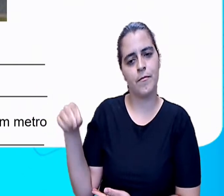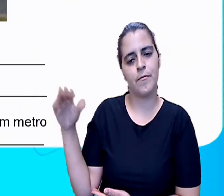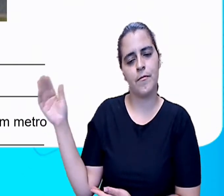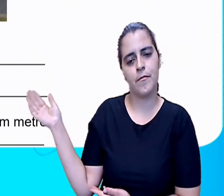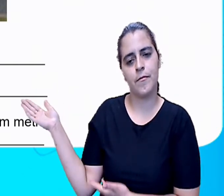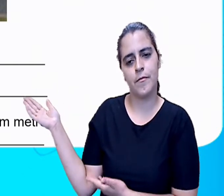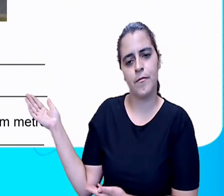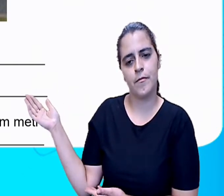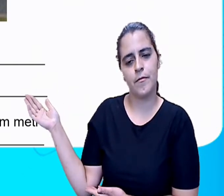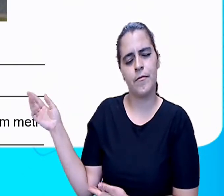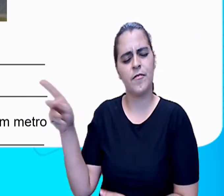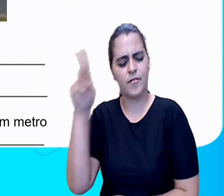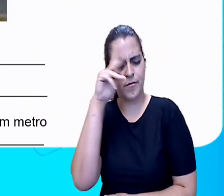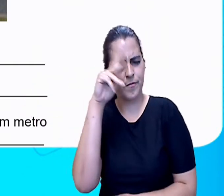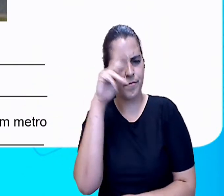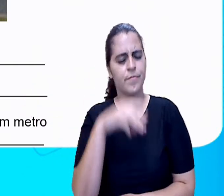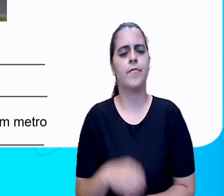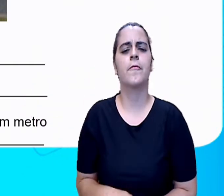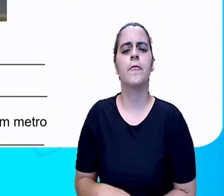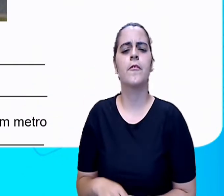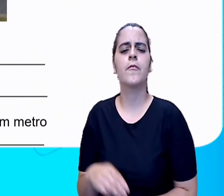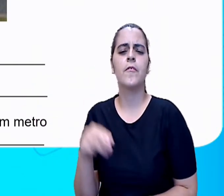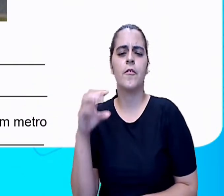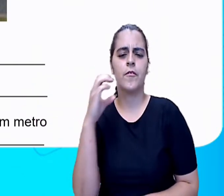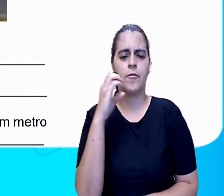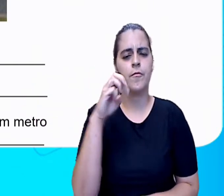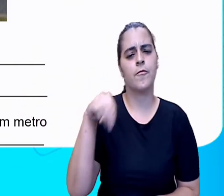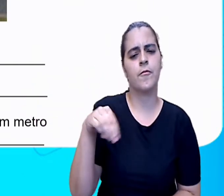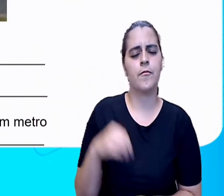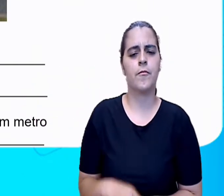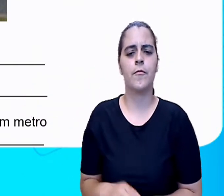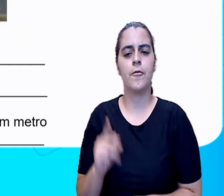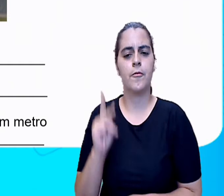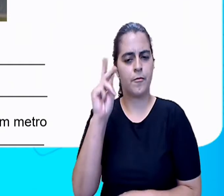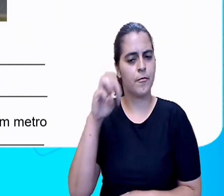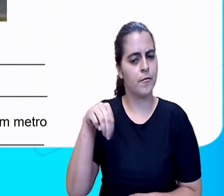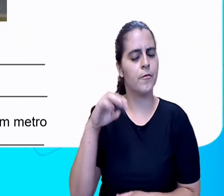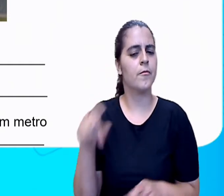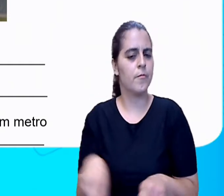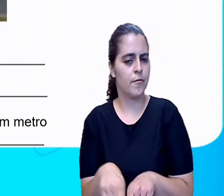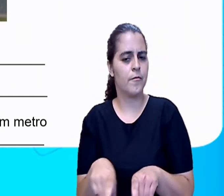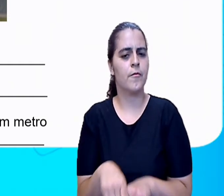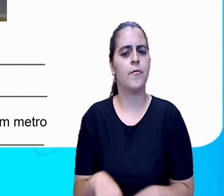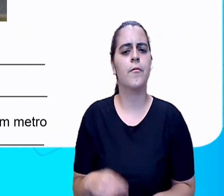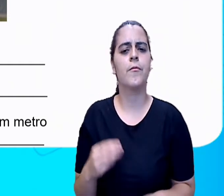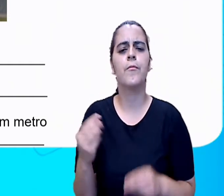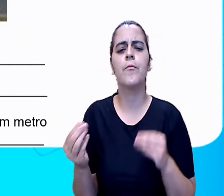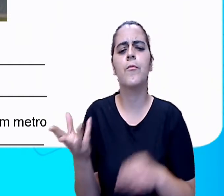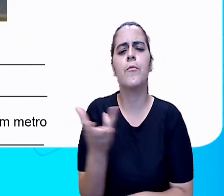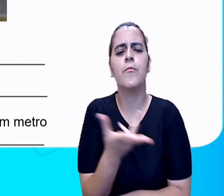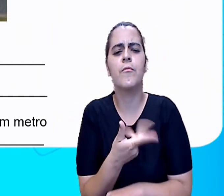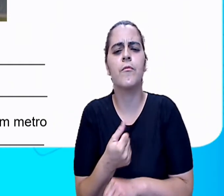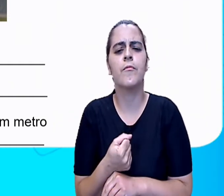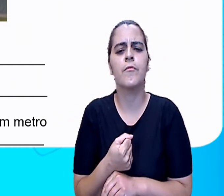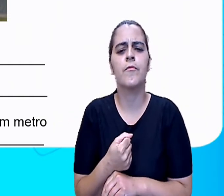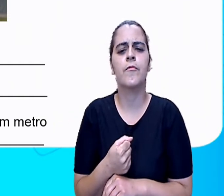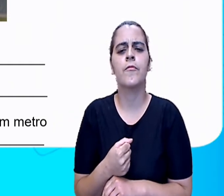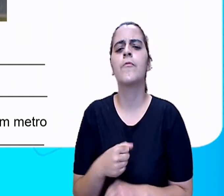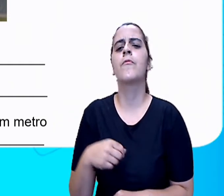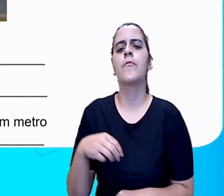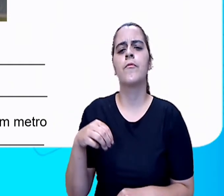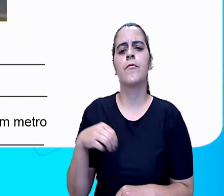Isso, mas nós também, lembrando que temos o centímetro e o quilômetro. Quantos centímetros tem um